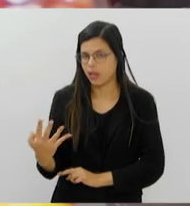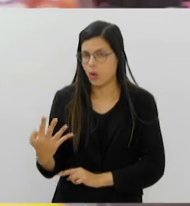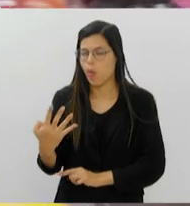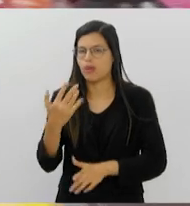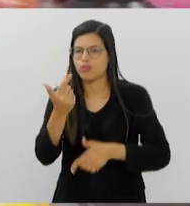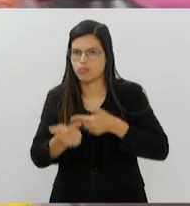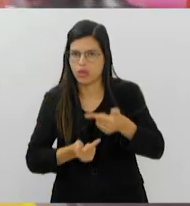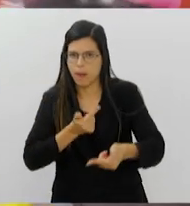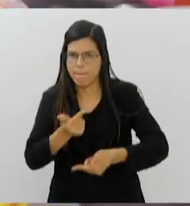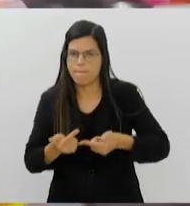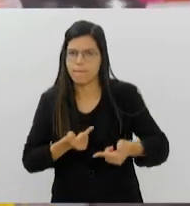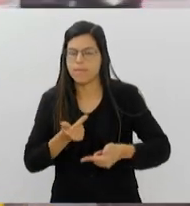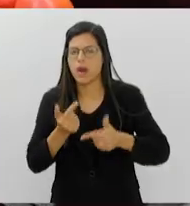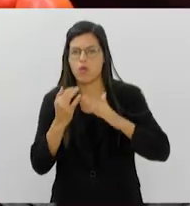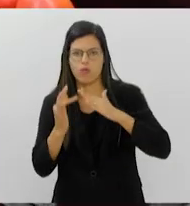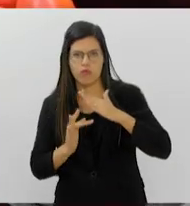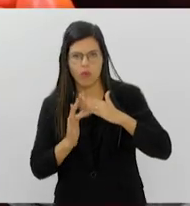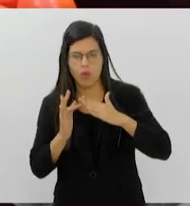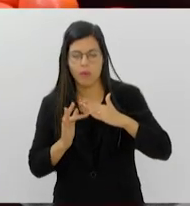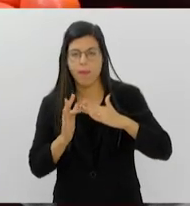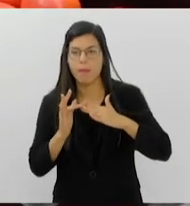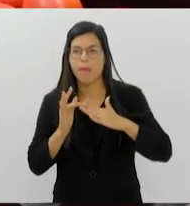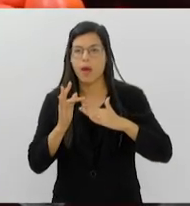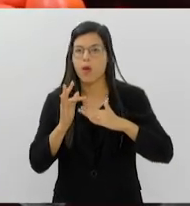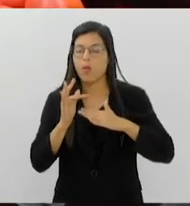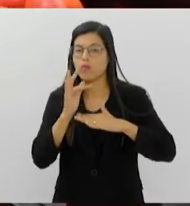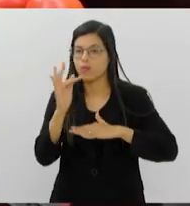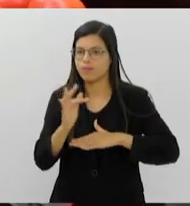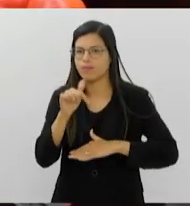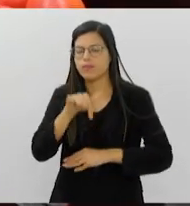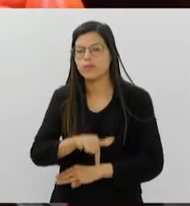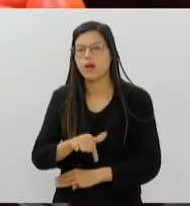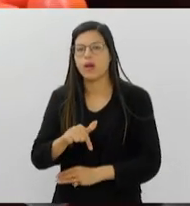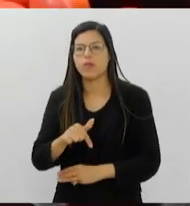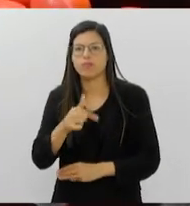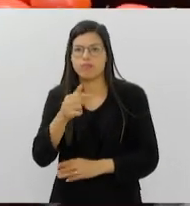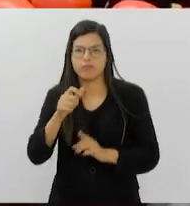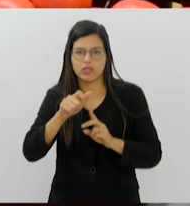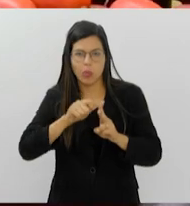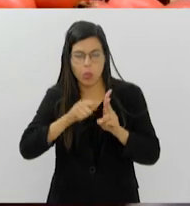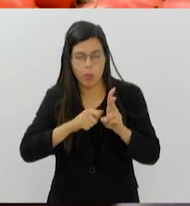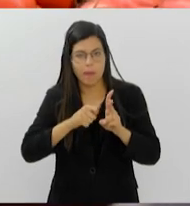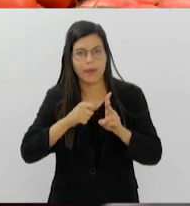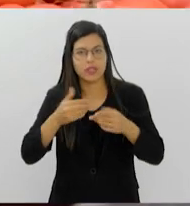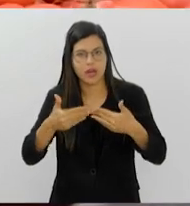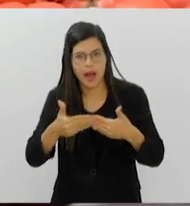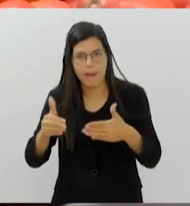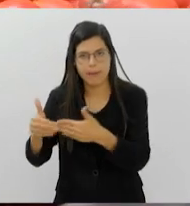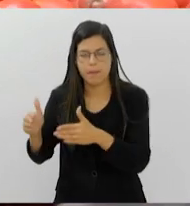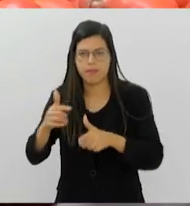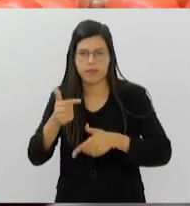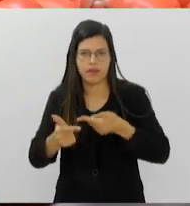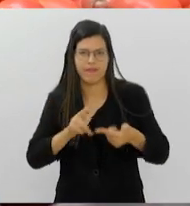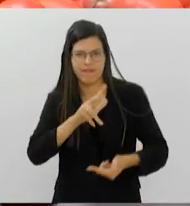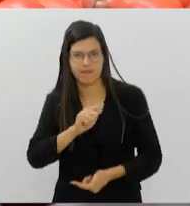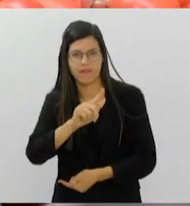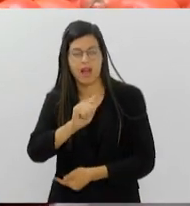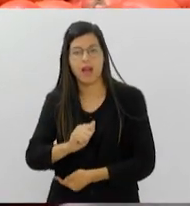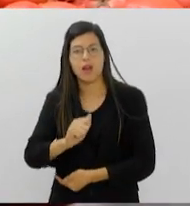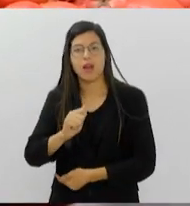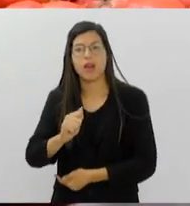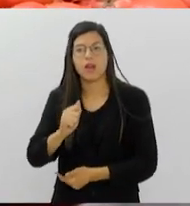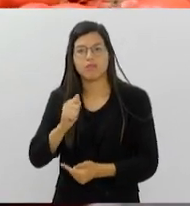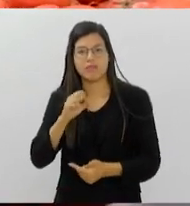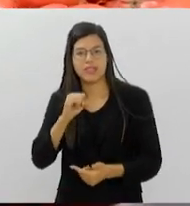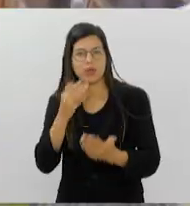de trabalho formais no mês, o terceiro consecutivo de abertura de vagas. O desempenho foi bem melhor que observado no mesmo mês